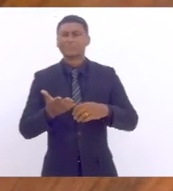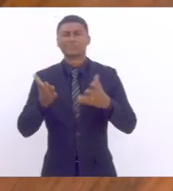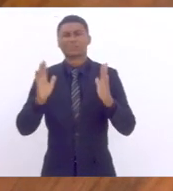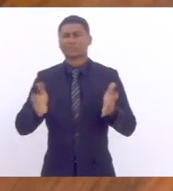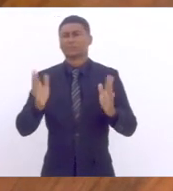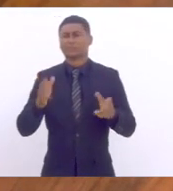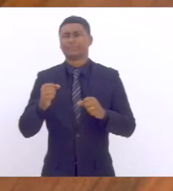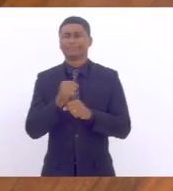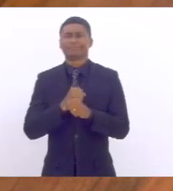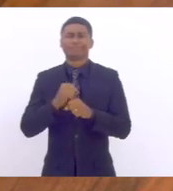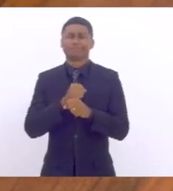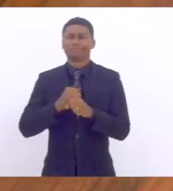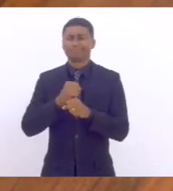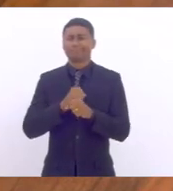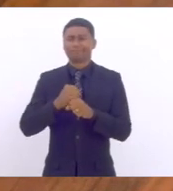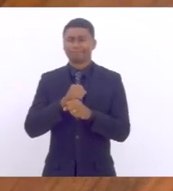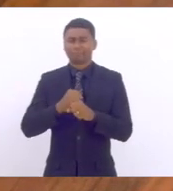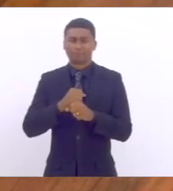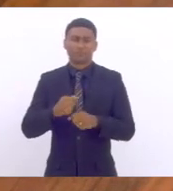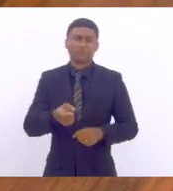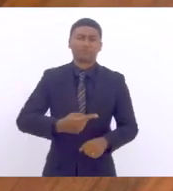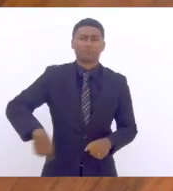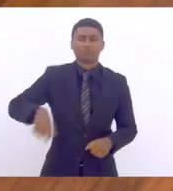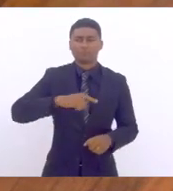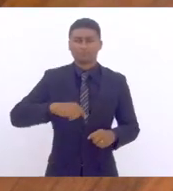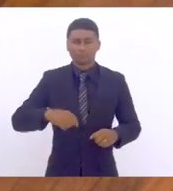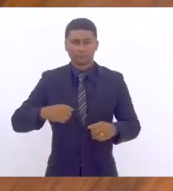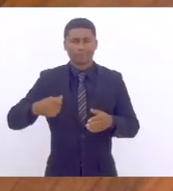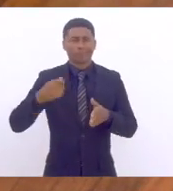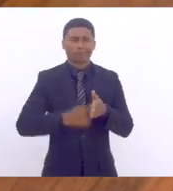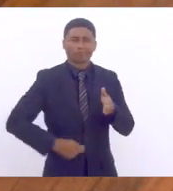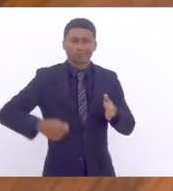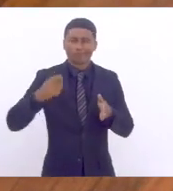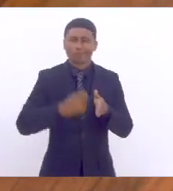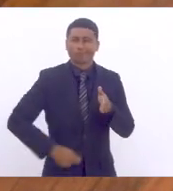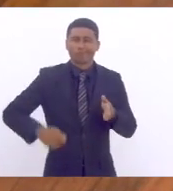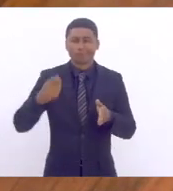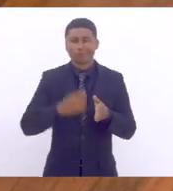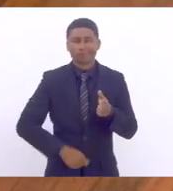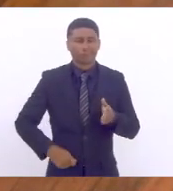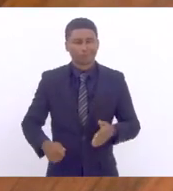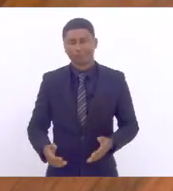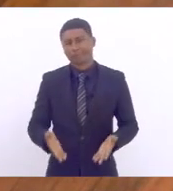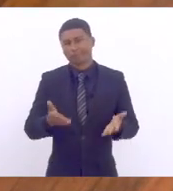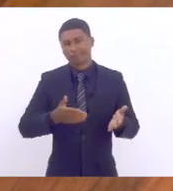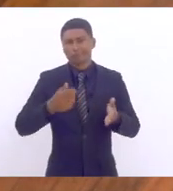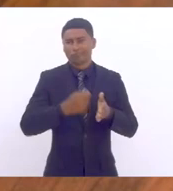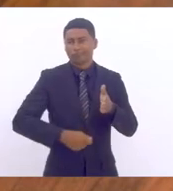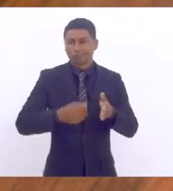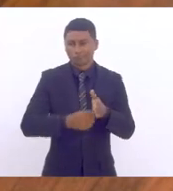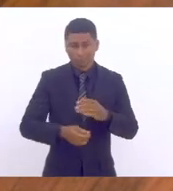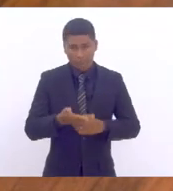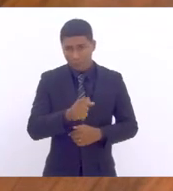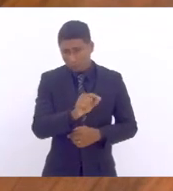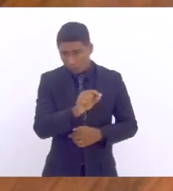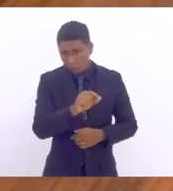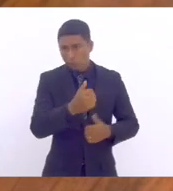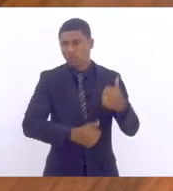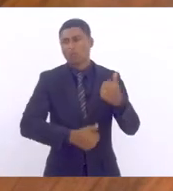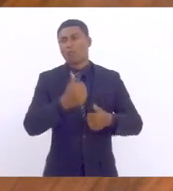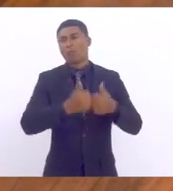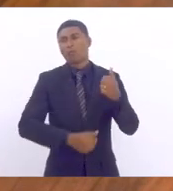já estamos aí nessa luta, especificamente nessa luta do